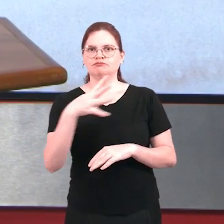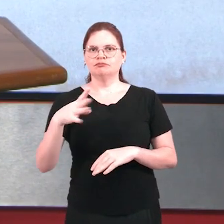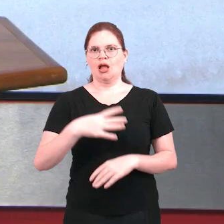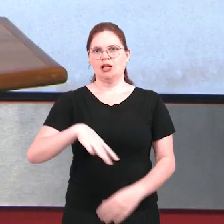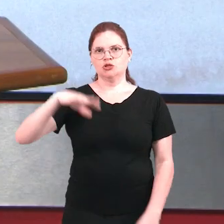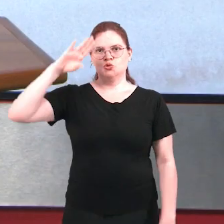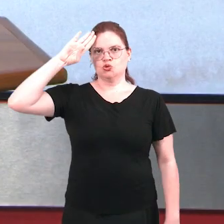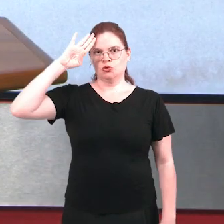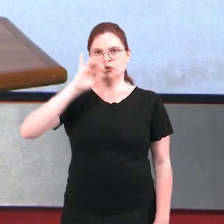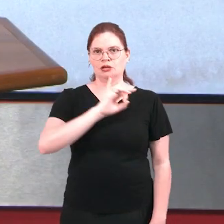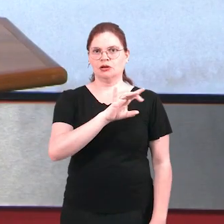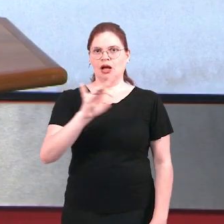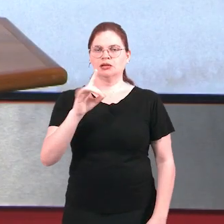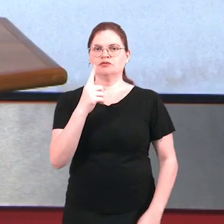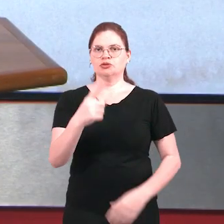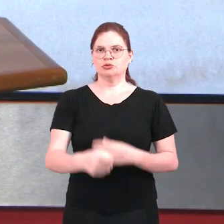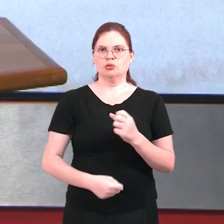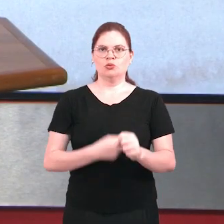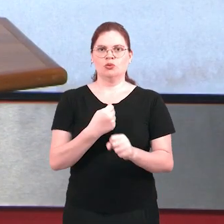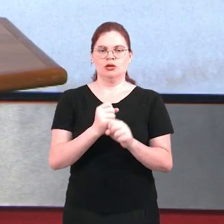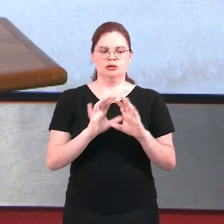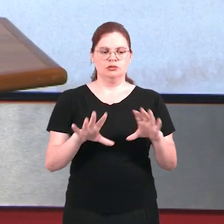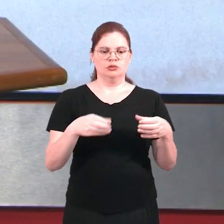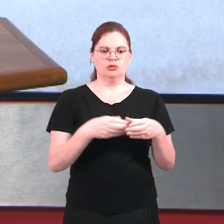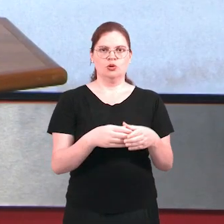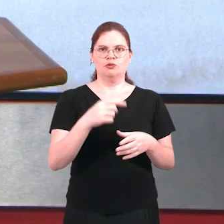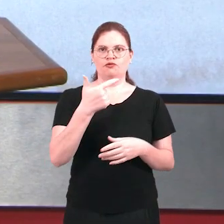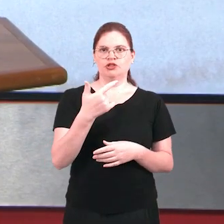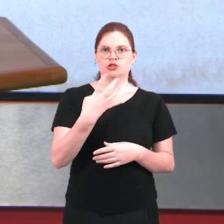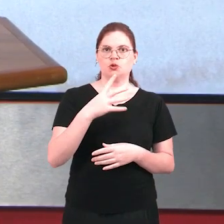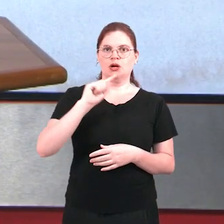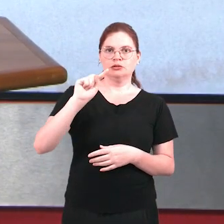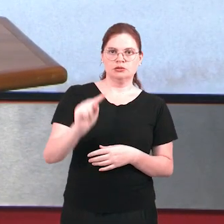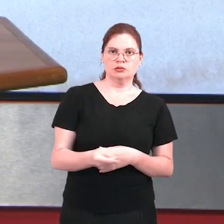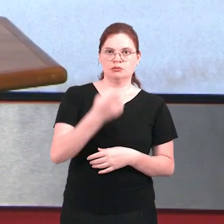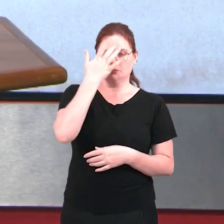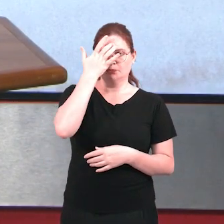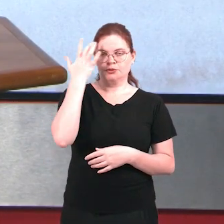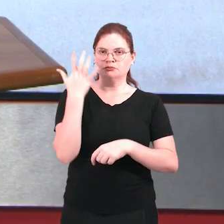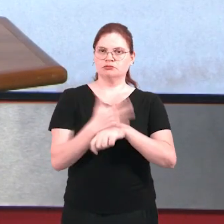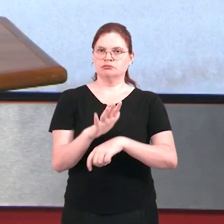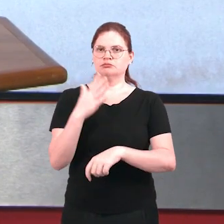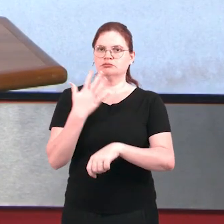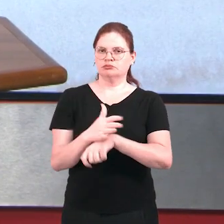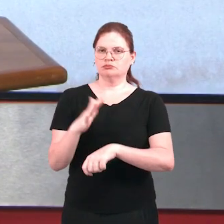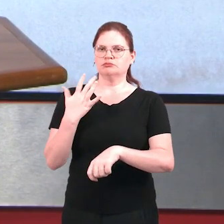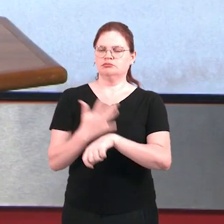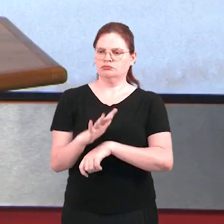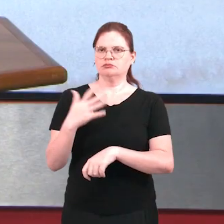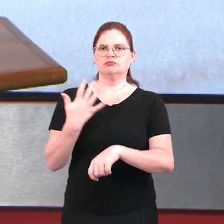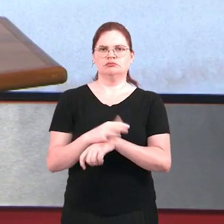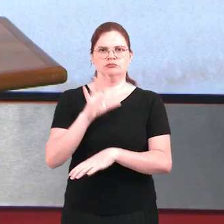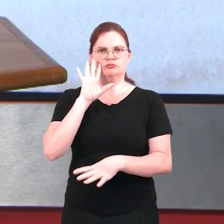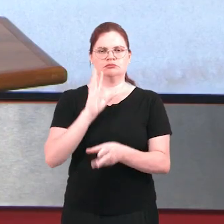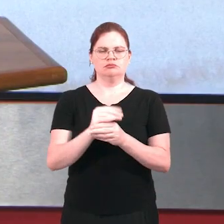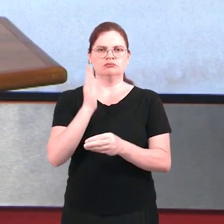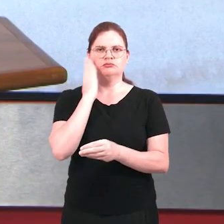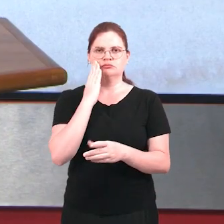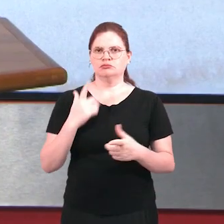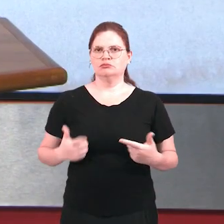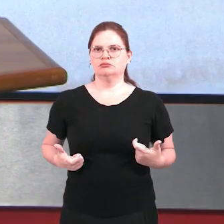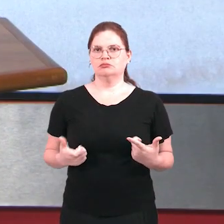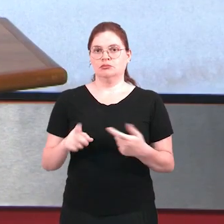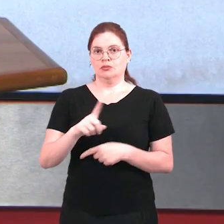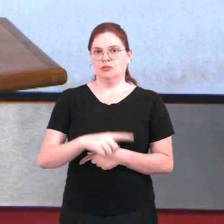cada mês do ano, onde uma turma de 24.000 homens treinados e preparados para a